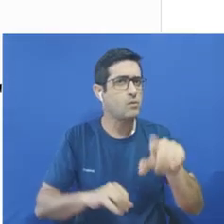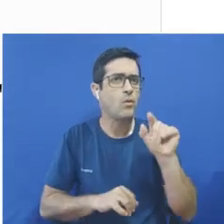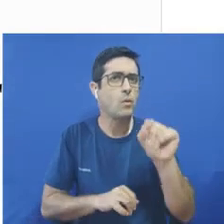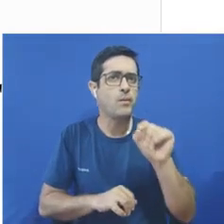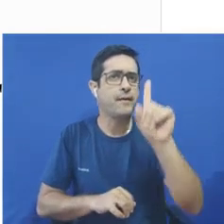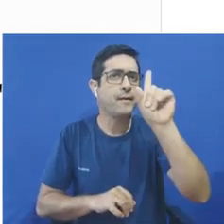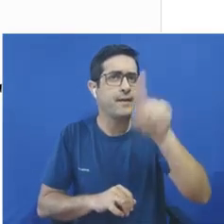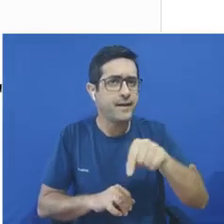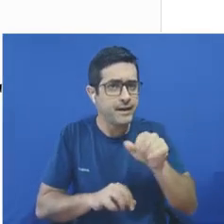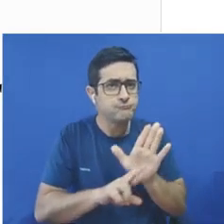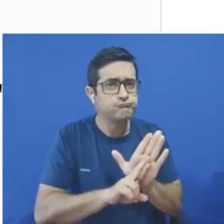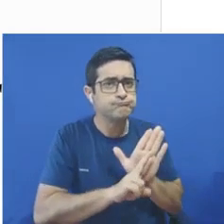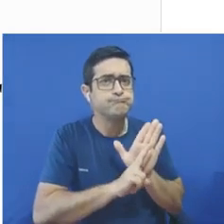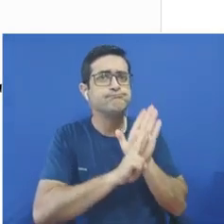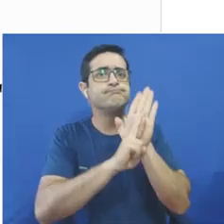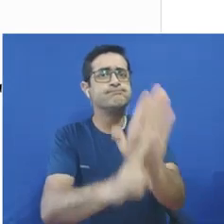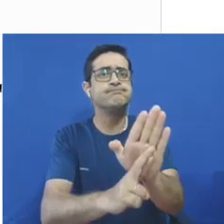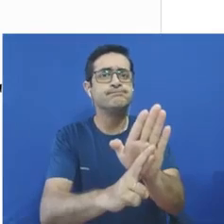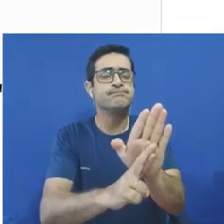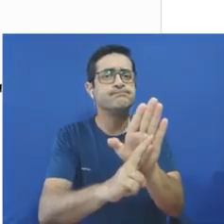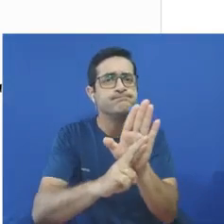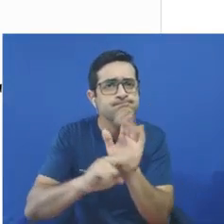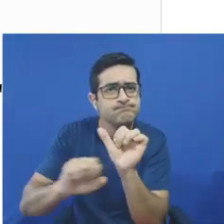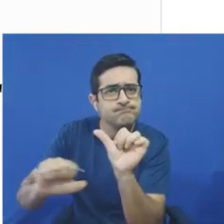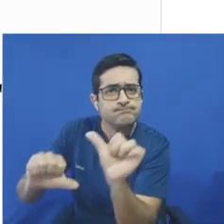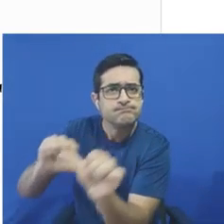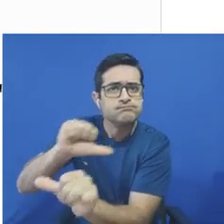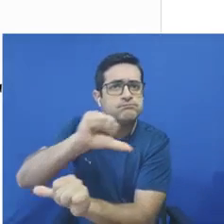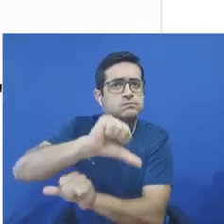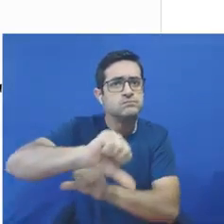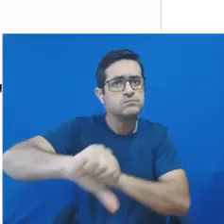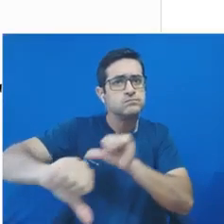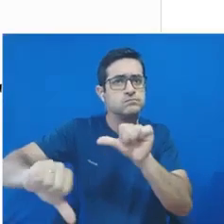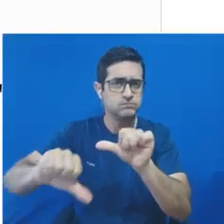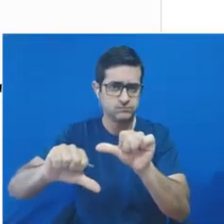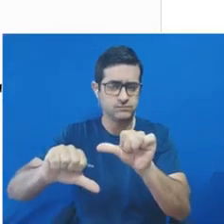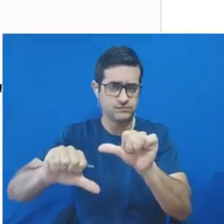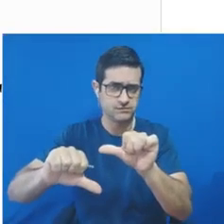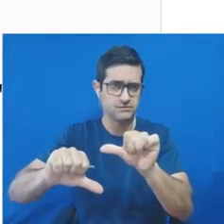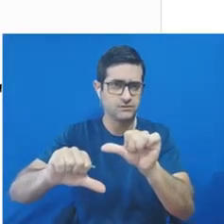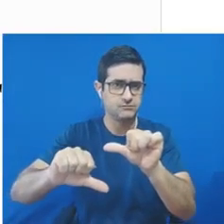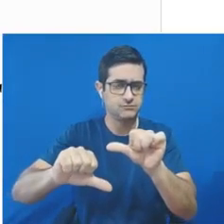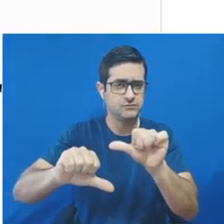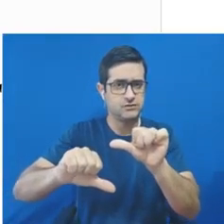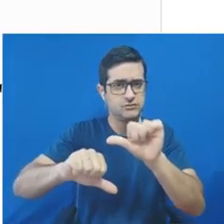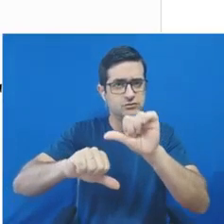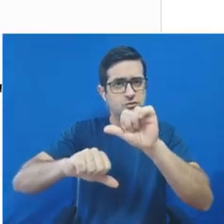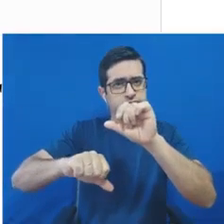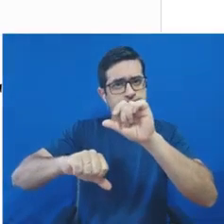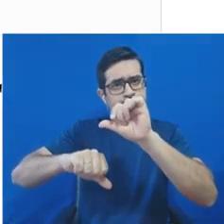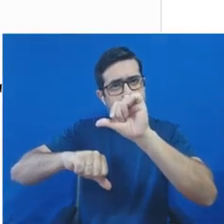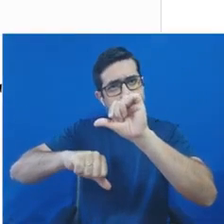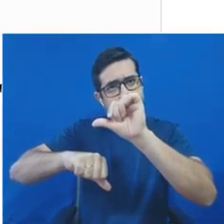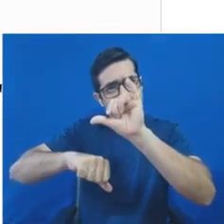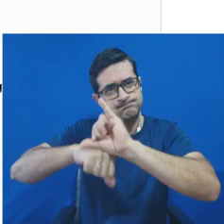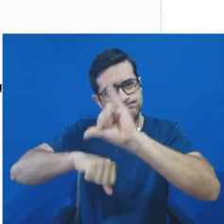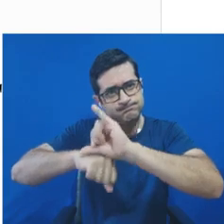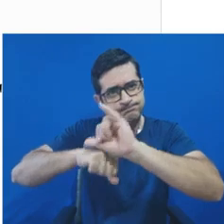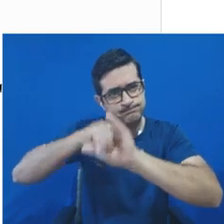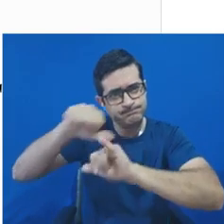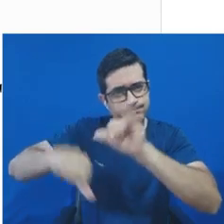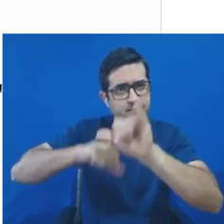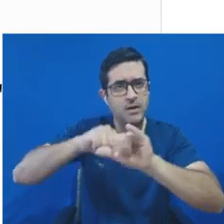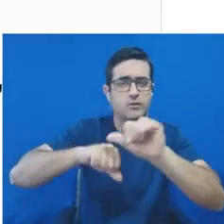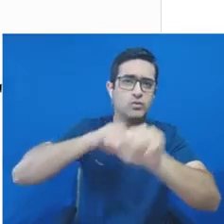ela é uma representação da transformação de reagentes para produtos. E ali